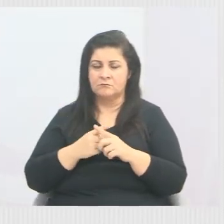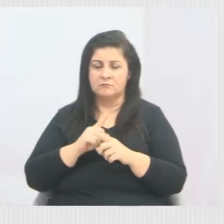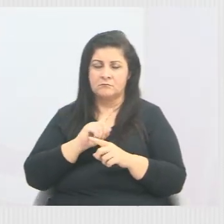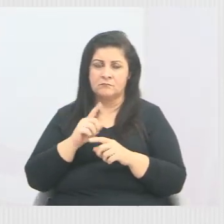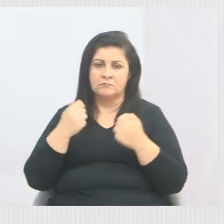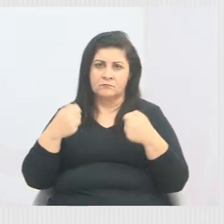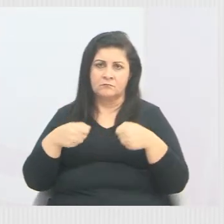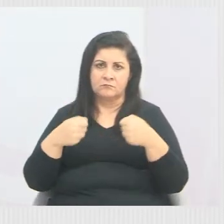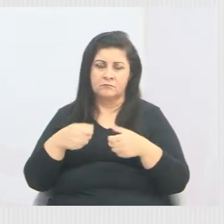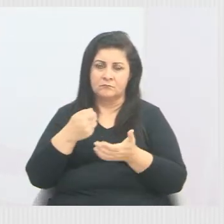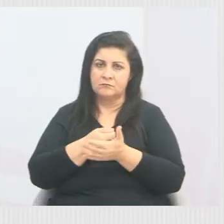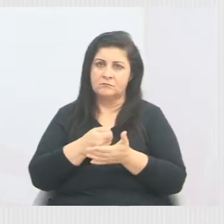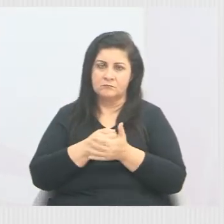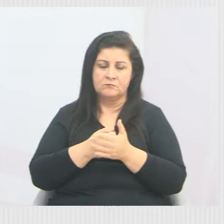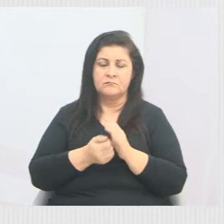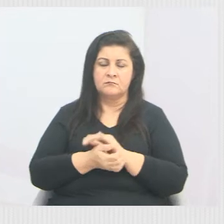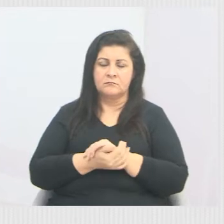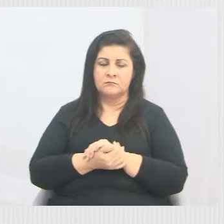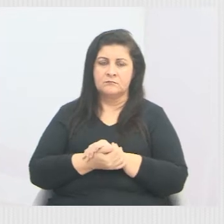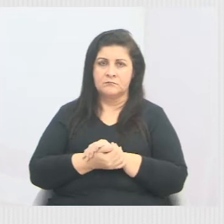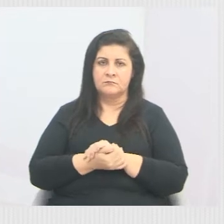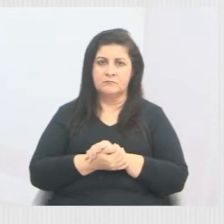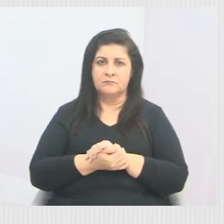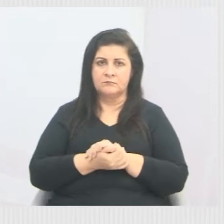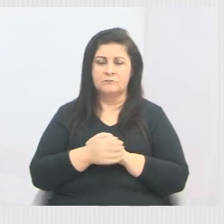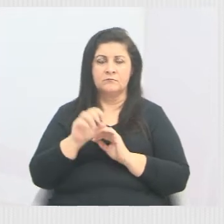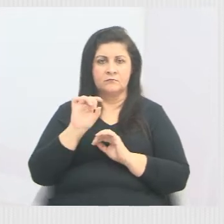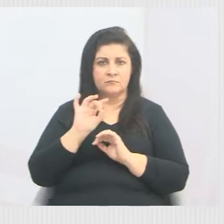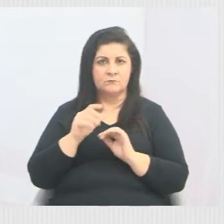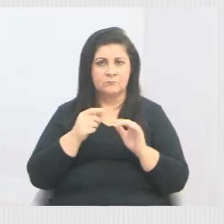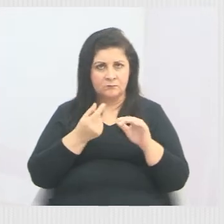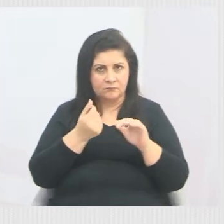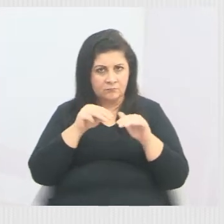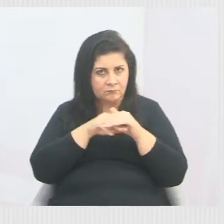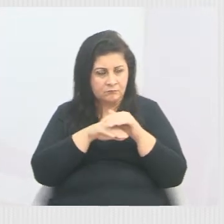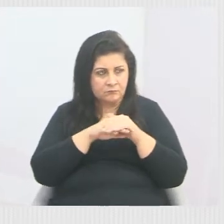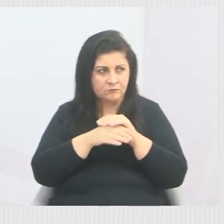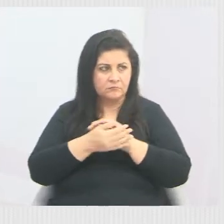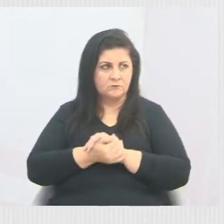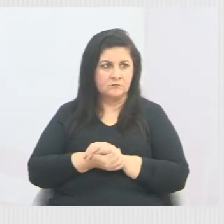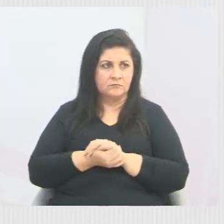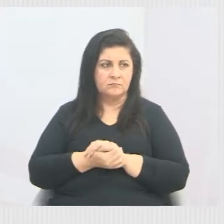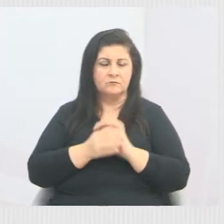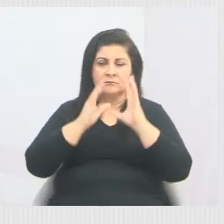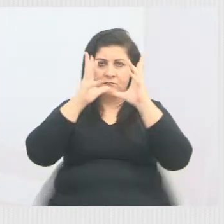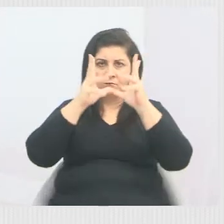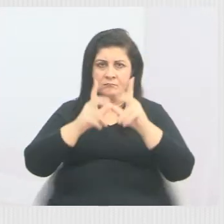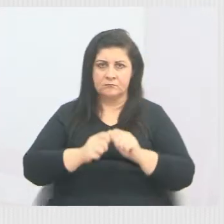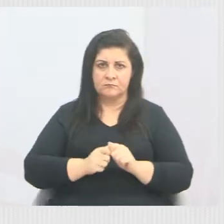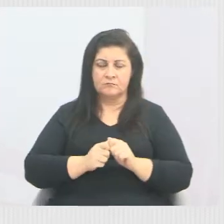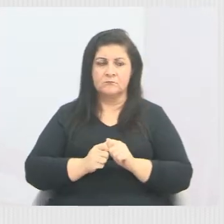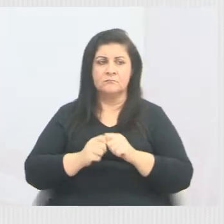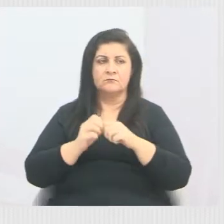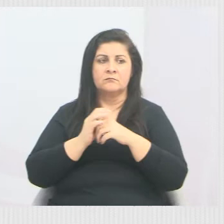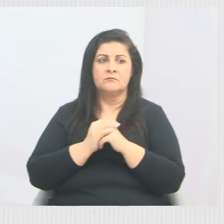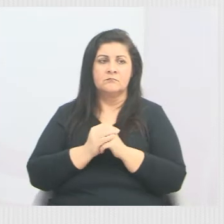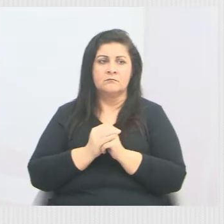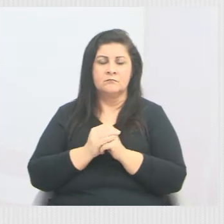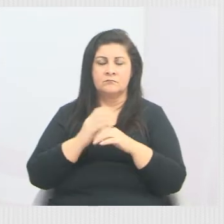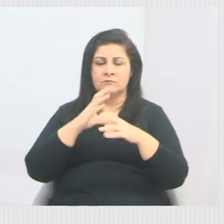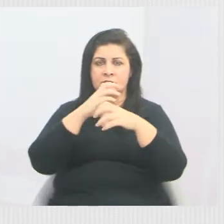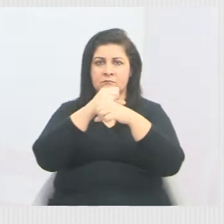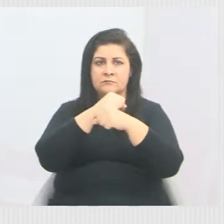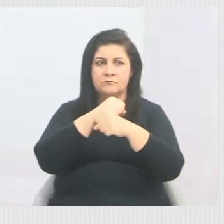usar esse limite de contingência para o município de Jacareí. Somando esse quadro